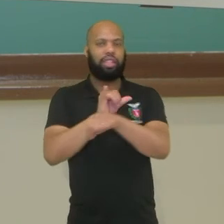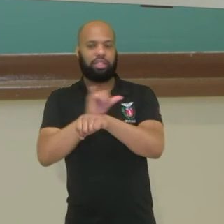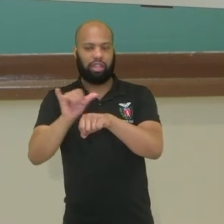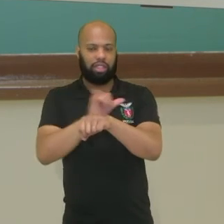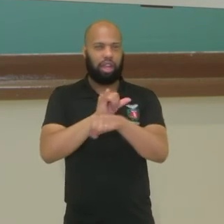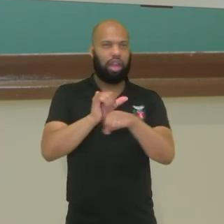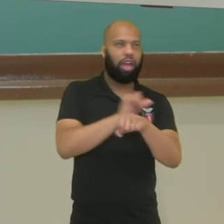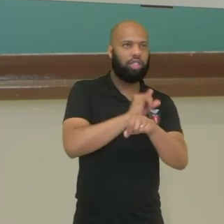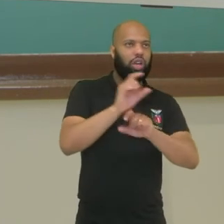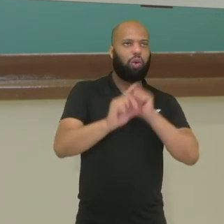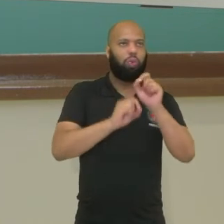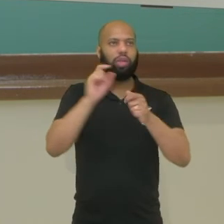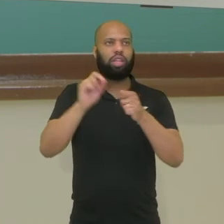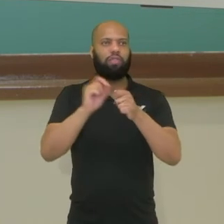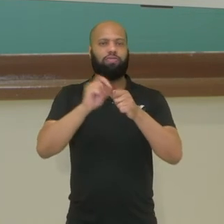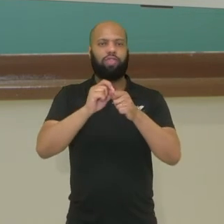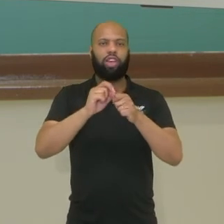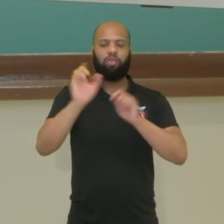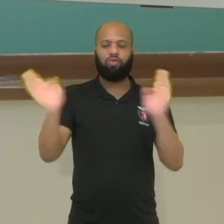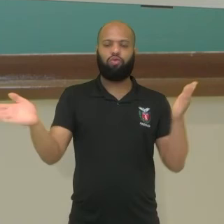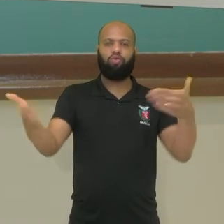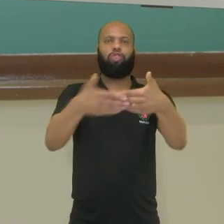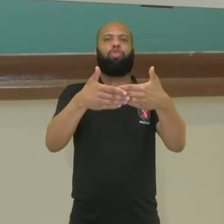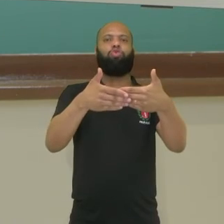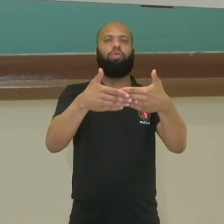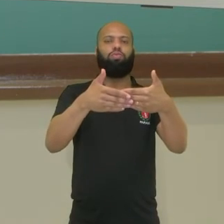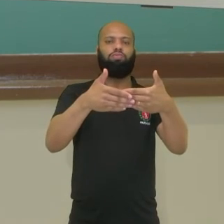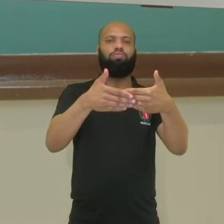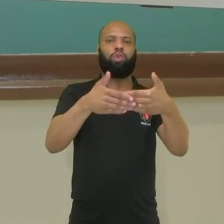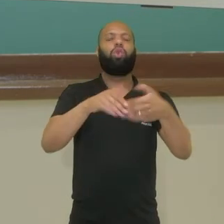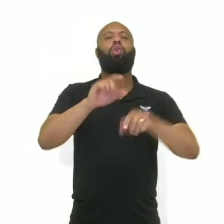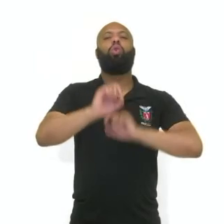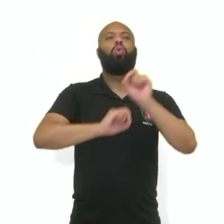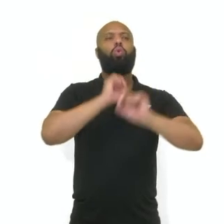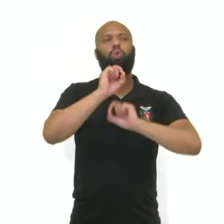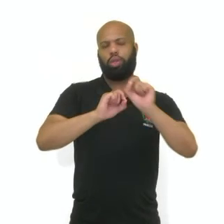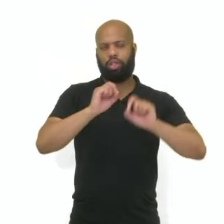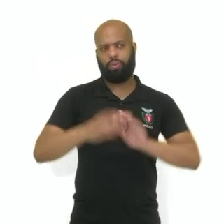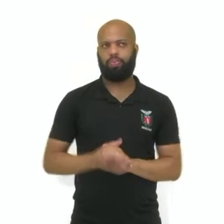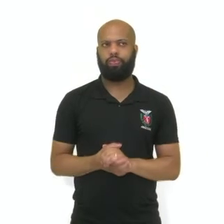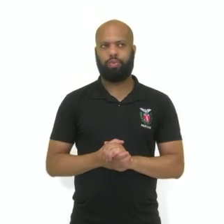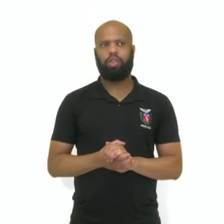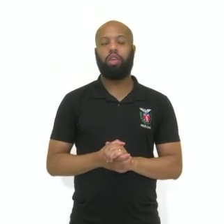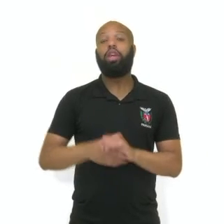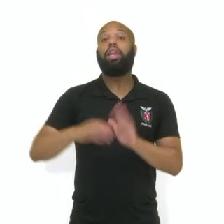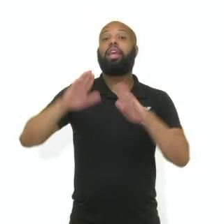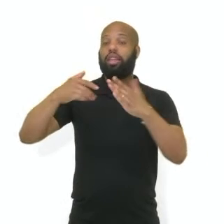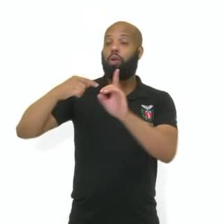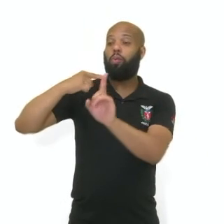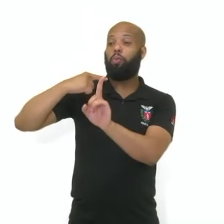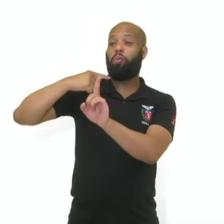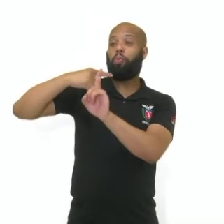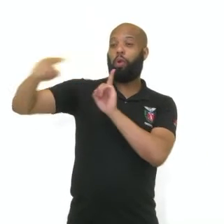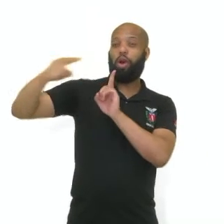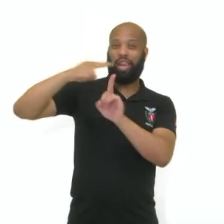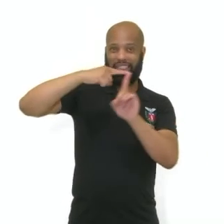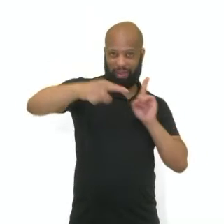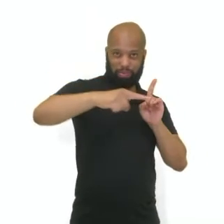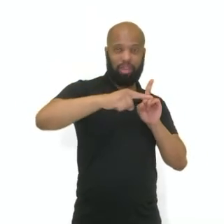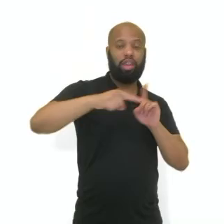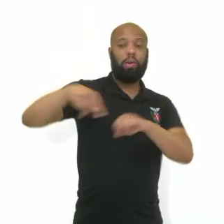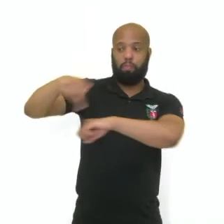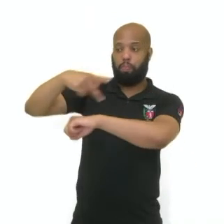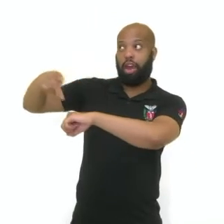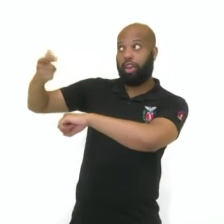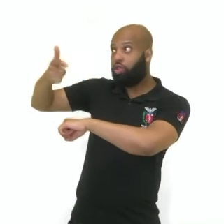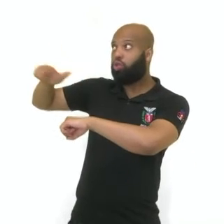de decretar um bloqueio continental. O que era o bloqueio continental, né? Ele proíbe, vejam só, os países da